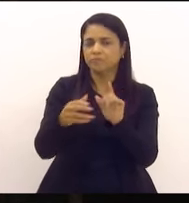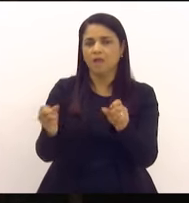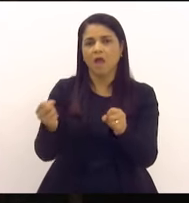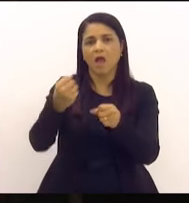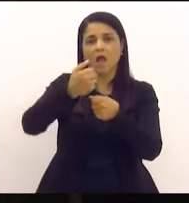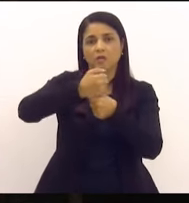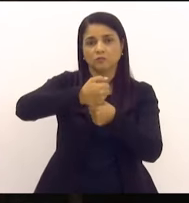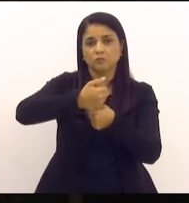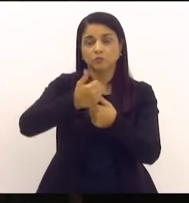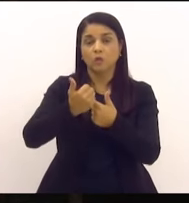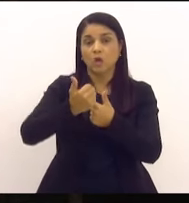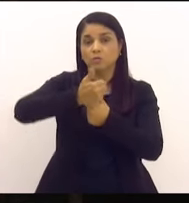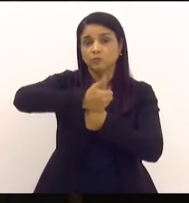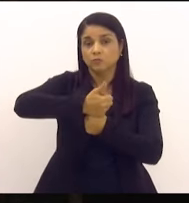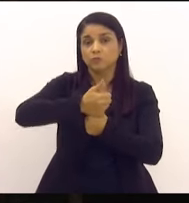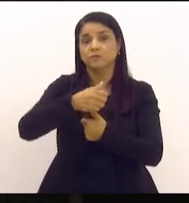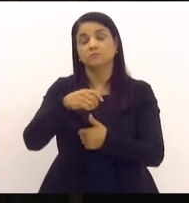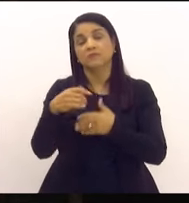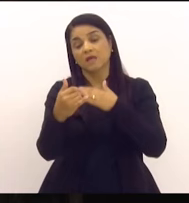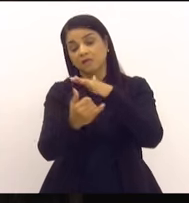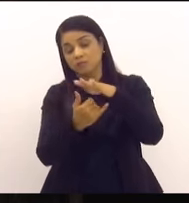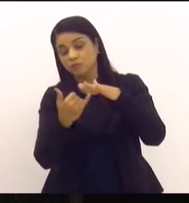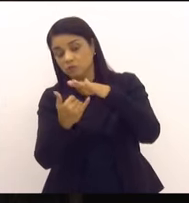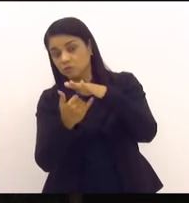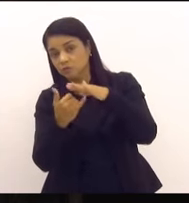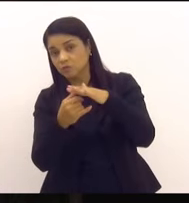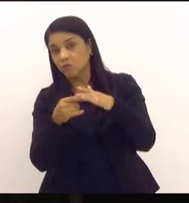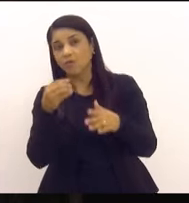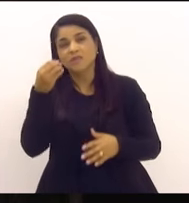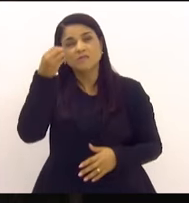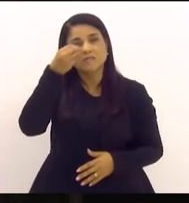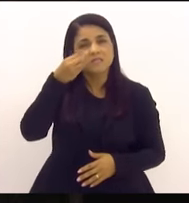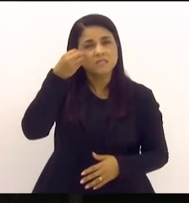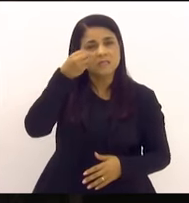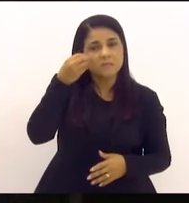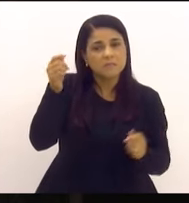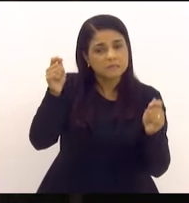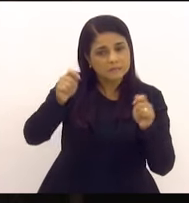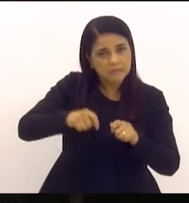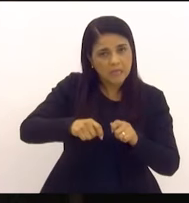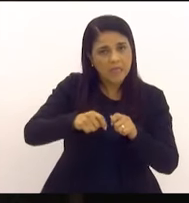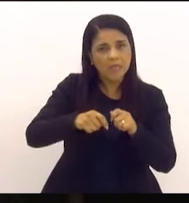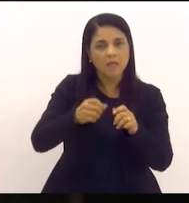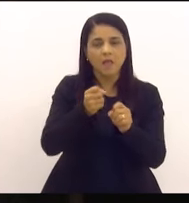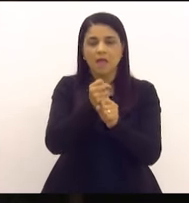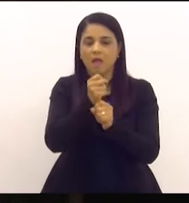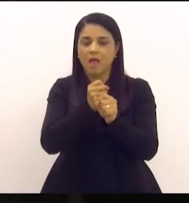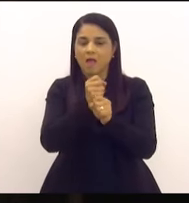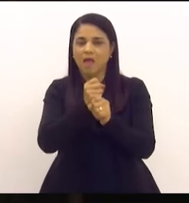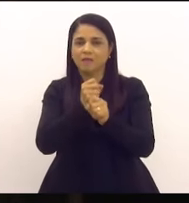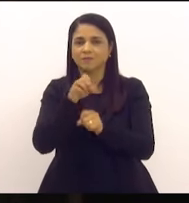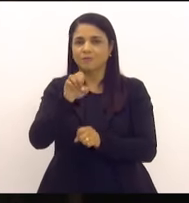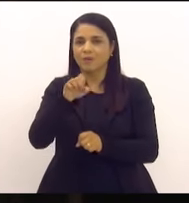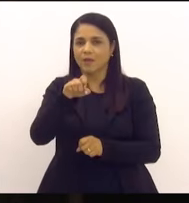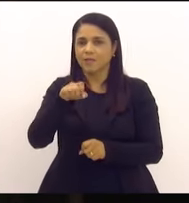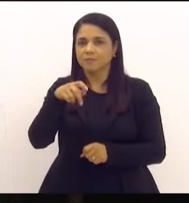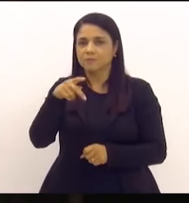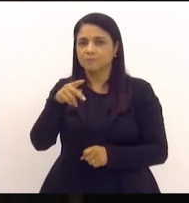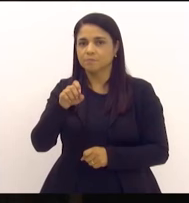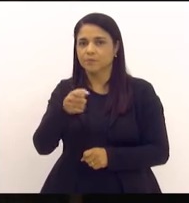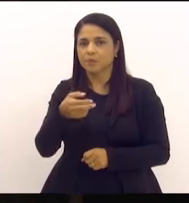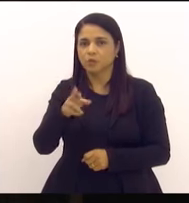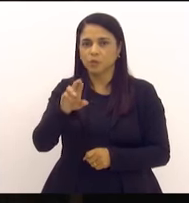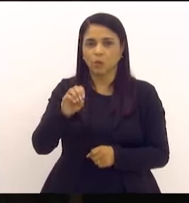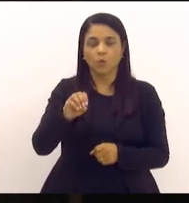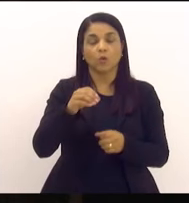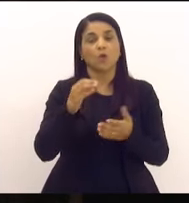instituição, levando em conta o tempo que ele tenha passado como inspetor, como oficial de cartório,